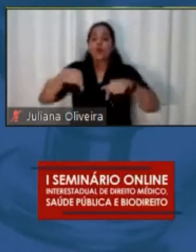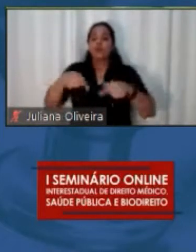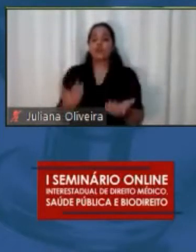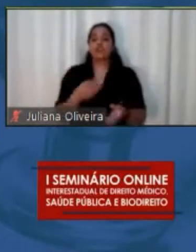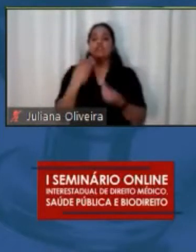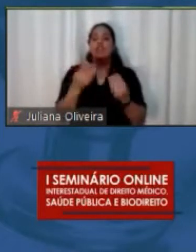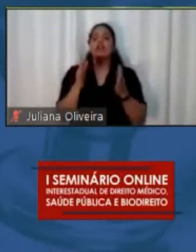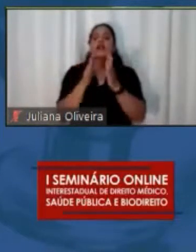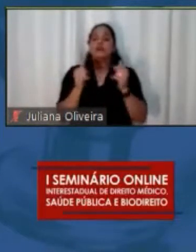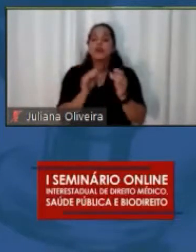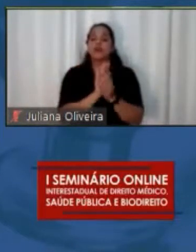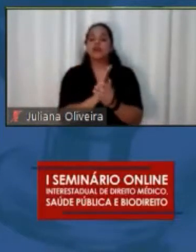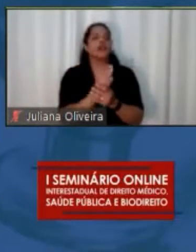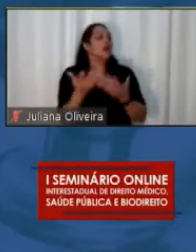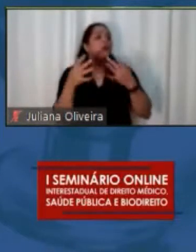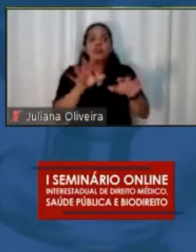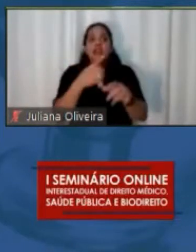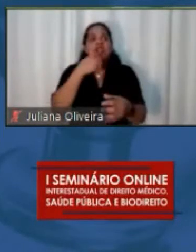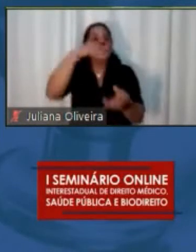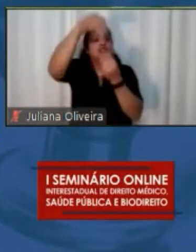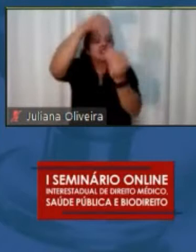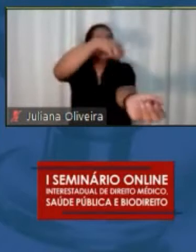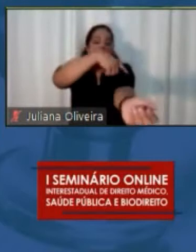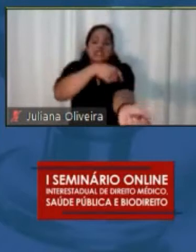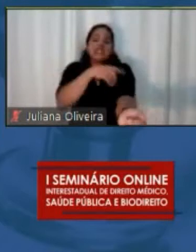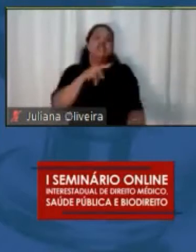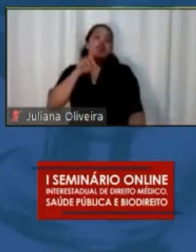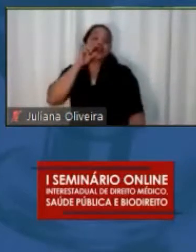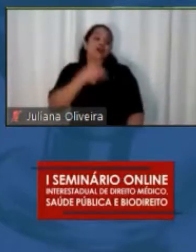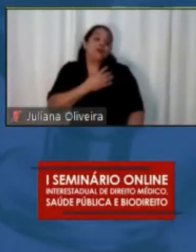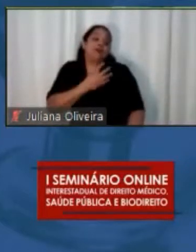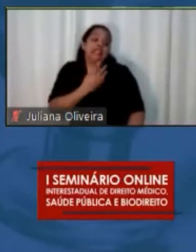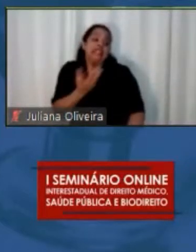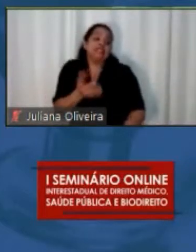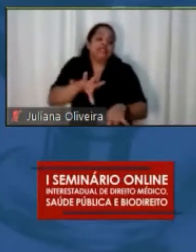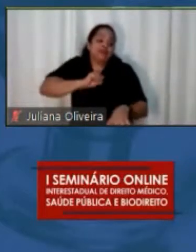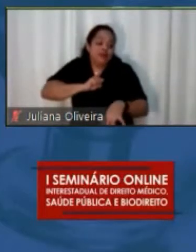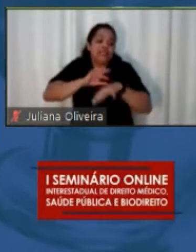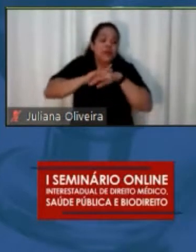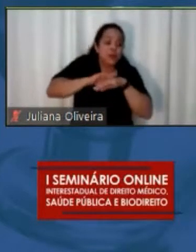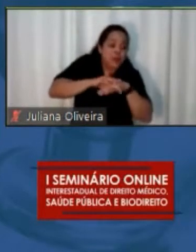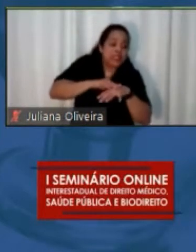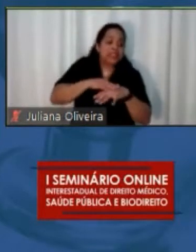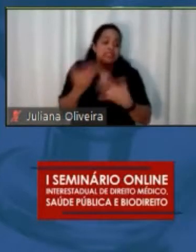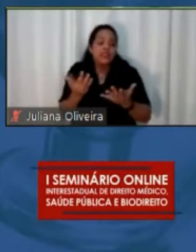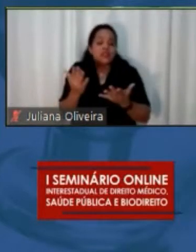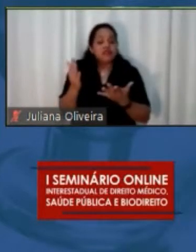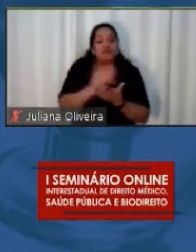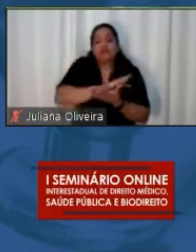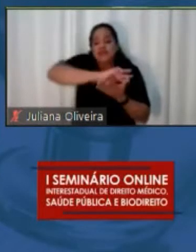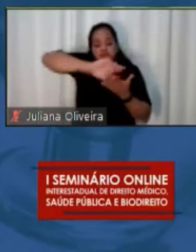sejam feitas transfusões porque têm medos de riscos a transfusões, riscos